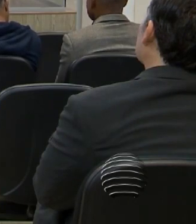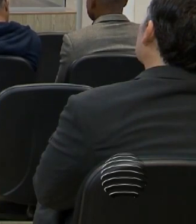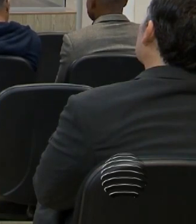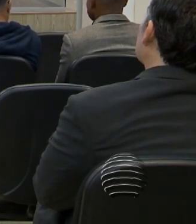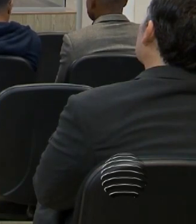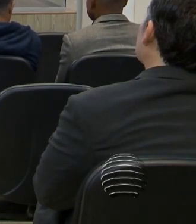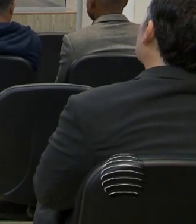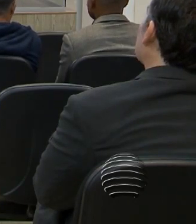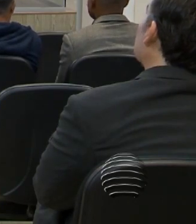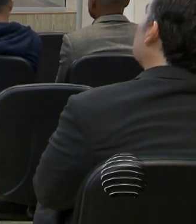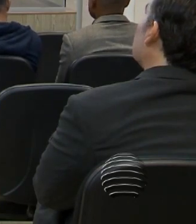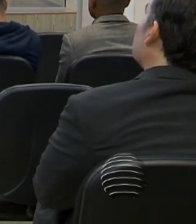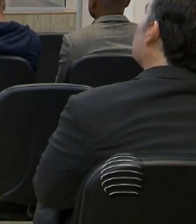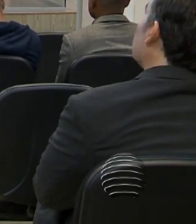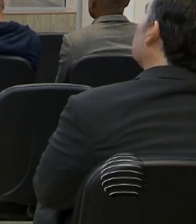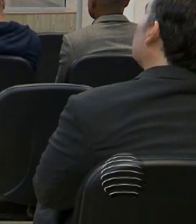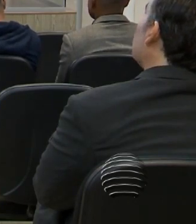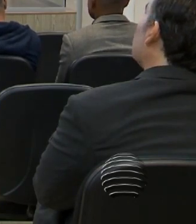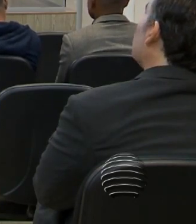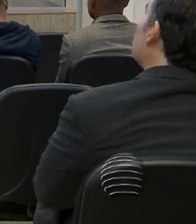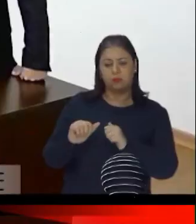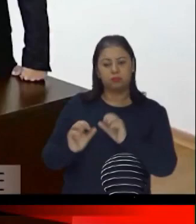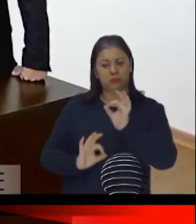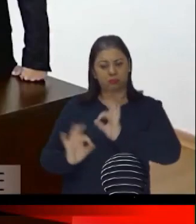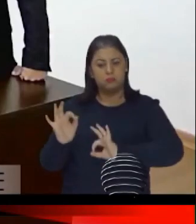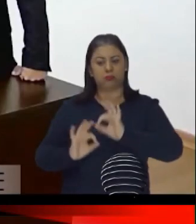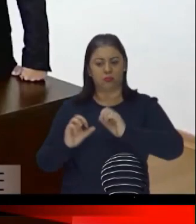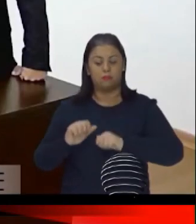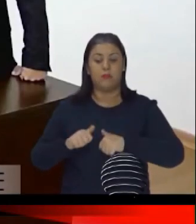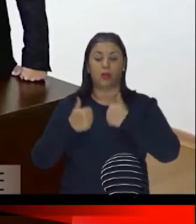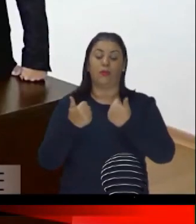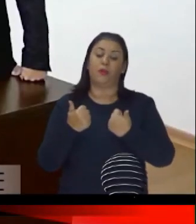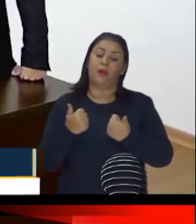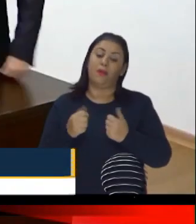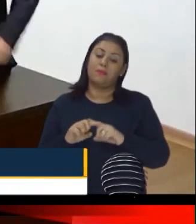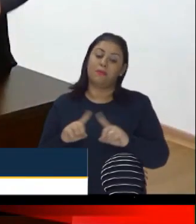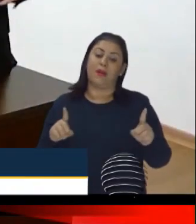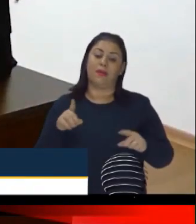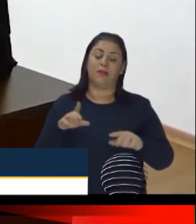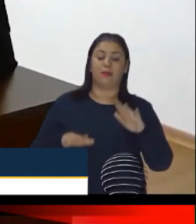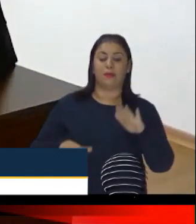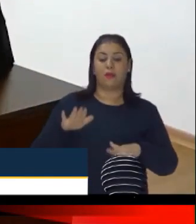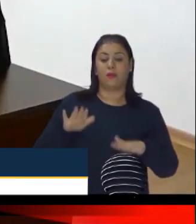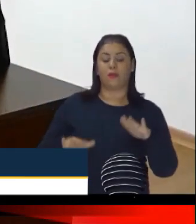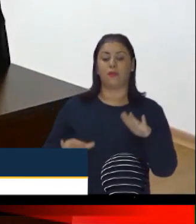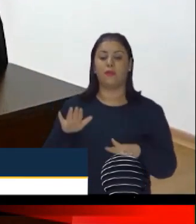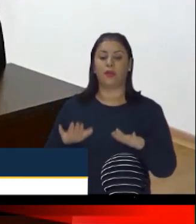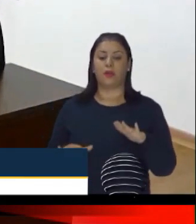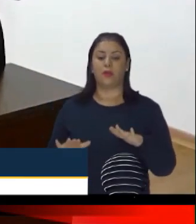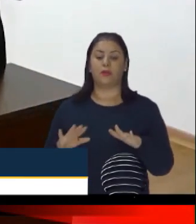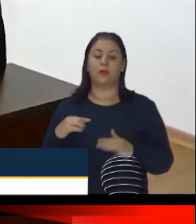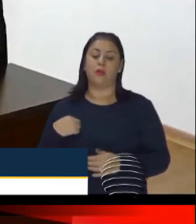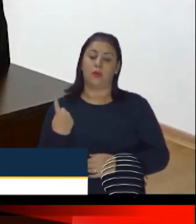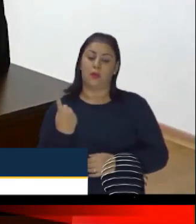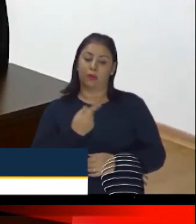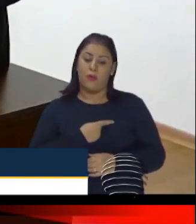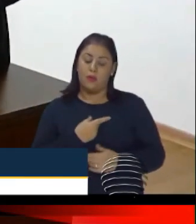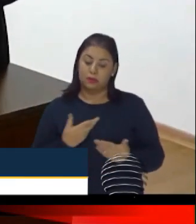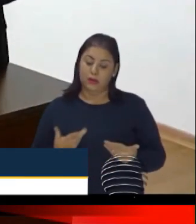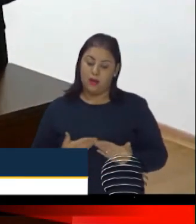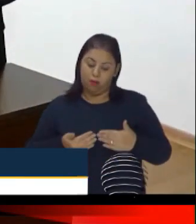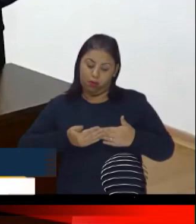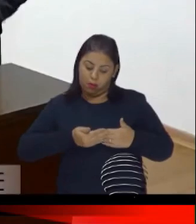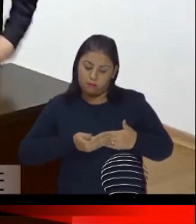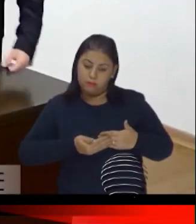do município, diante de uma quantia tão expressiva. Talvez a gente, de agora para